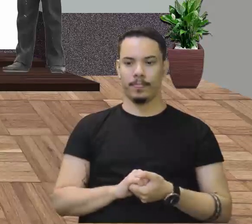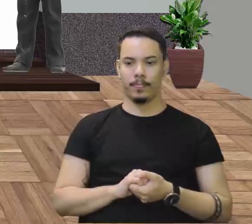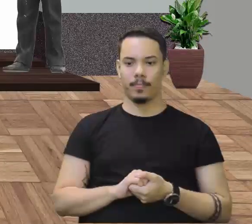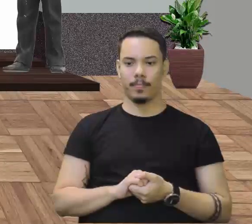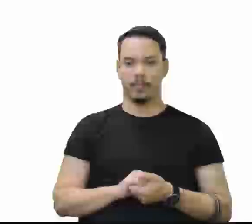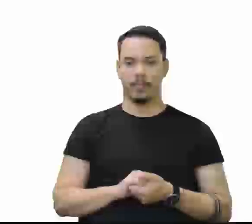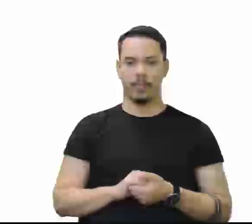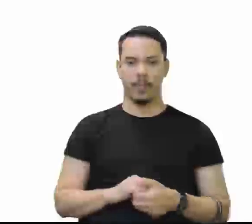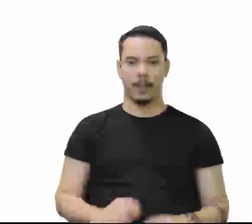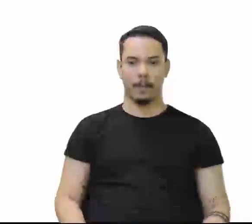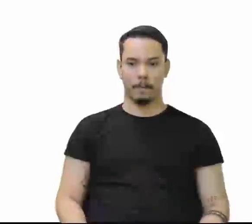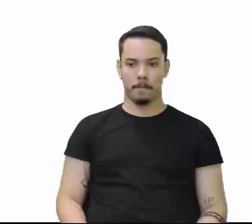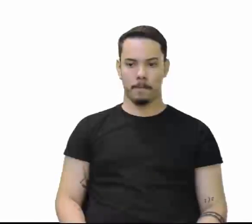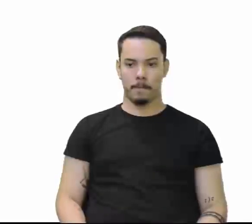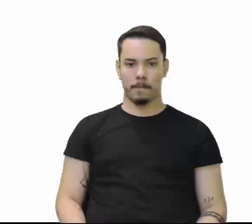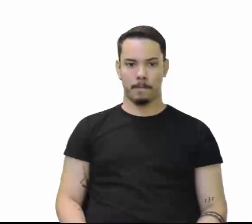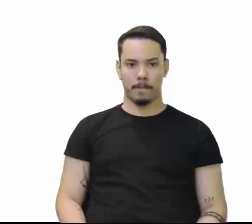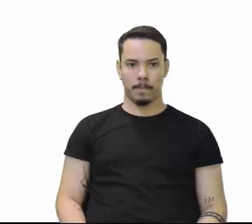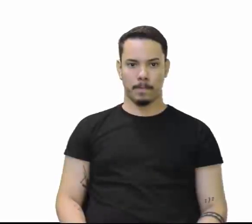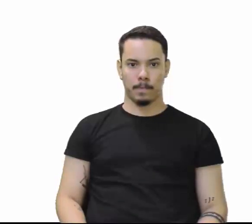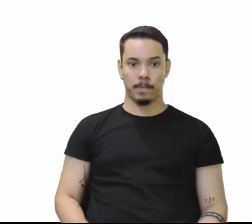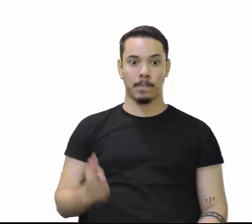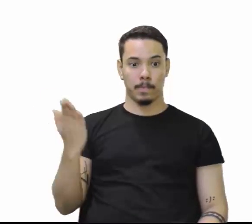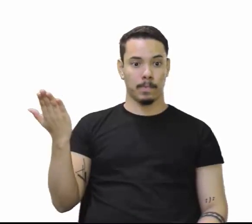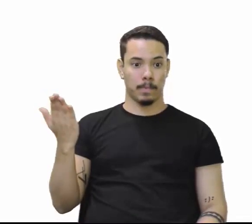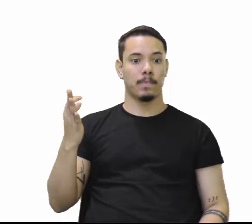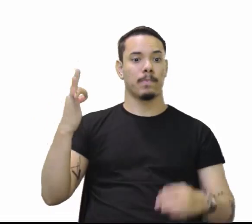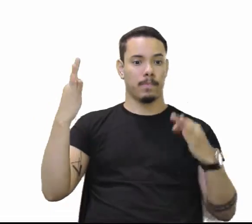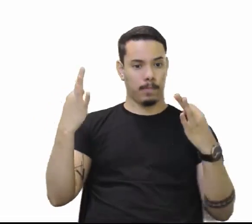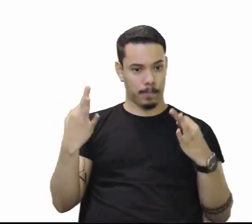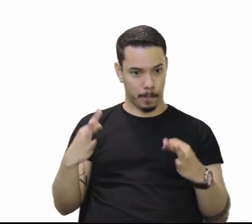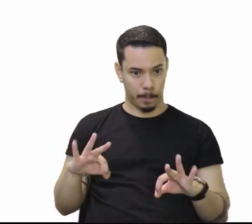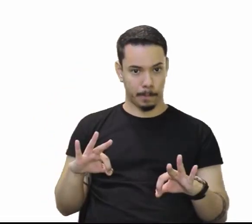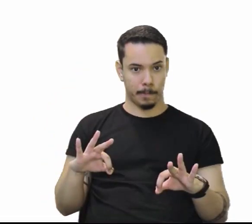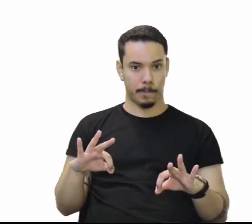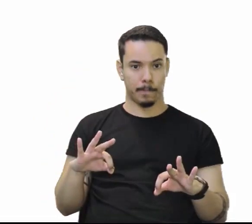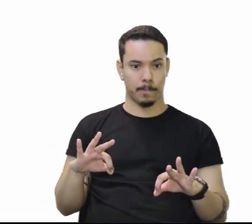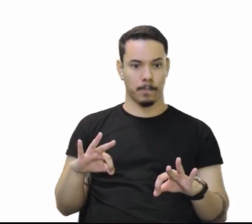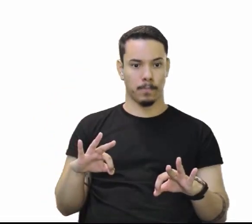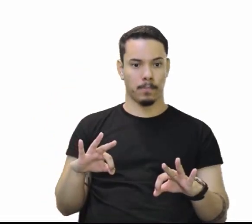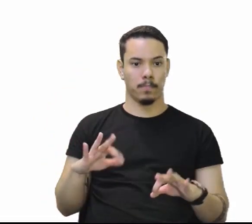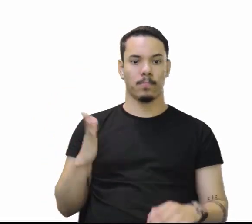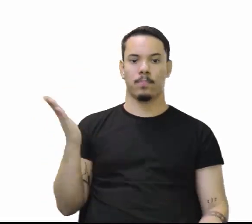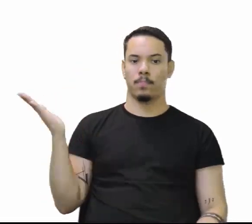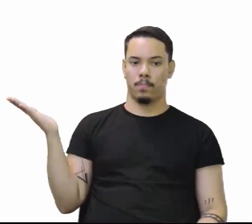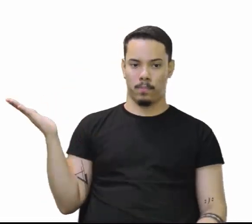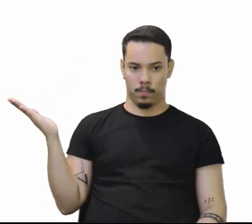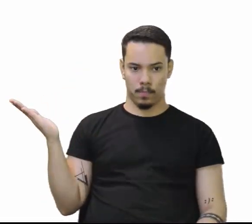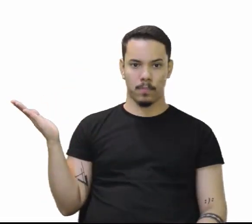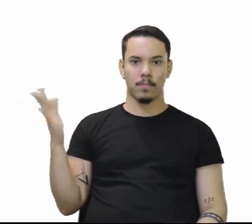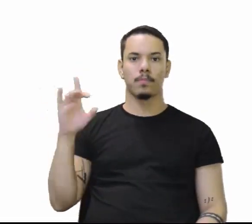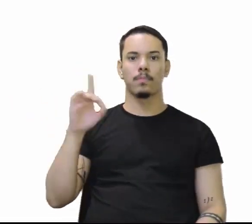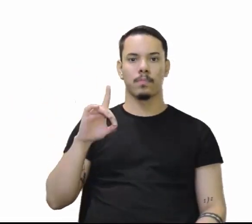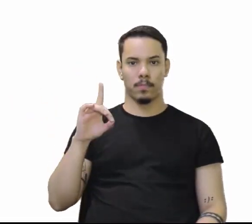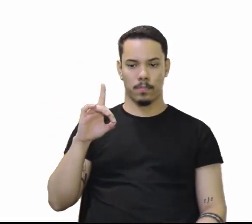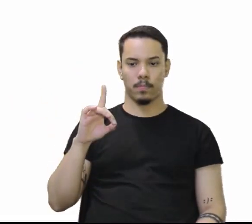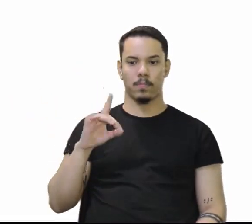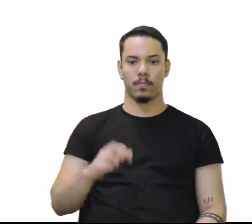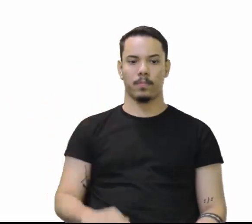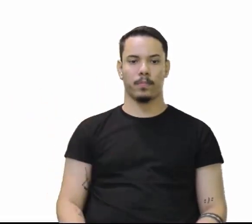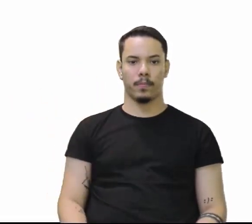Então, na tela para vocês, a questão correta aí é justamente Paulo Nunes Leal.